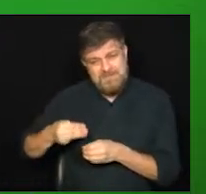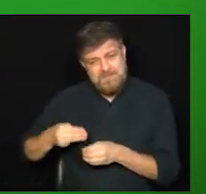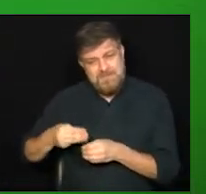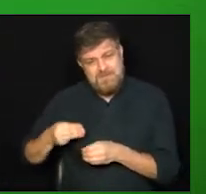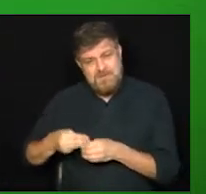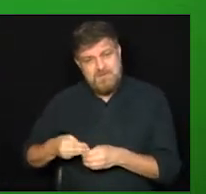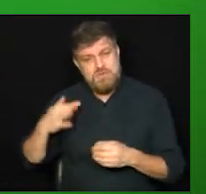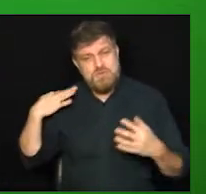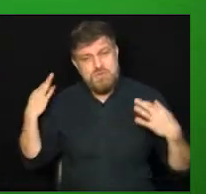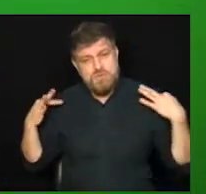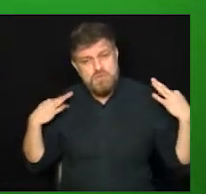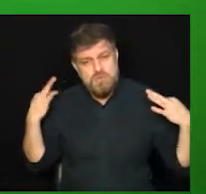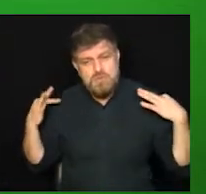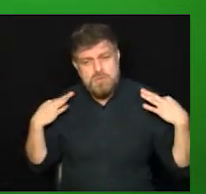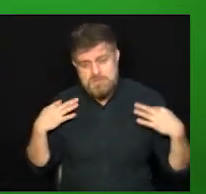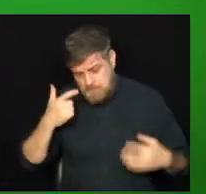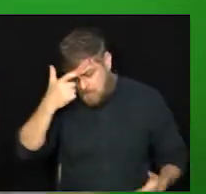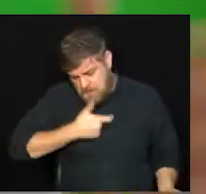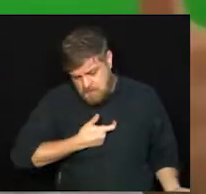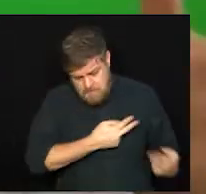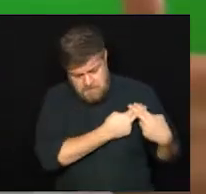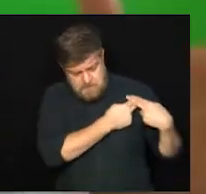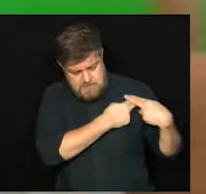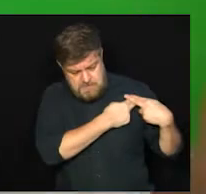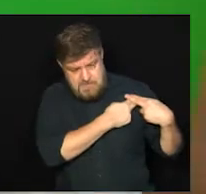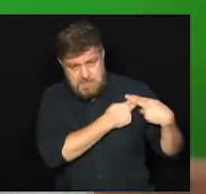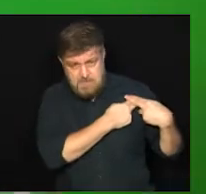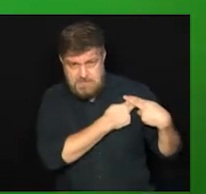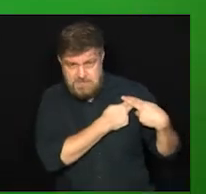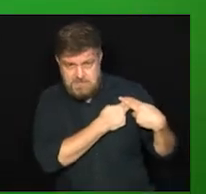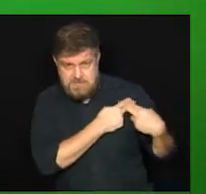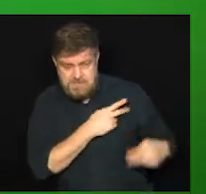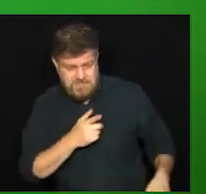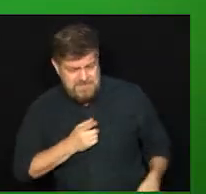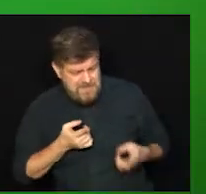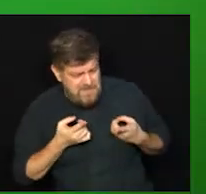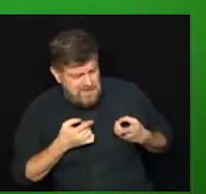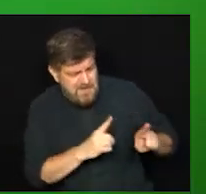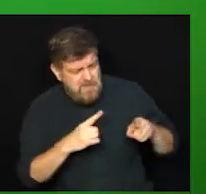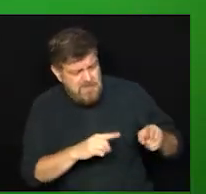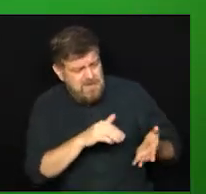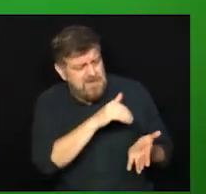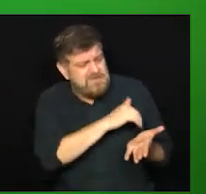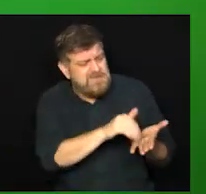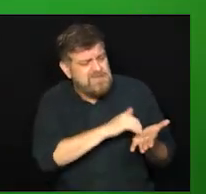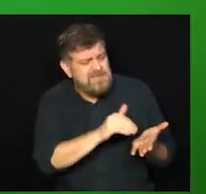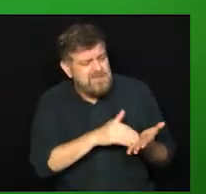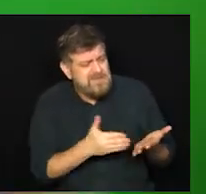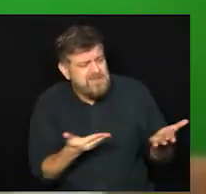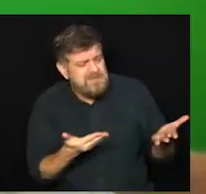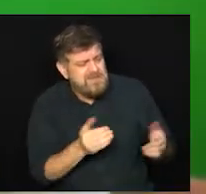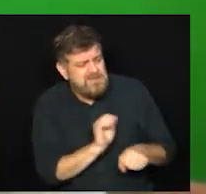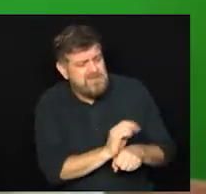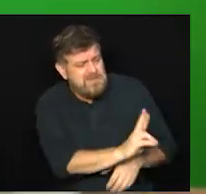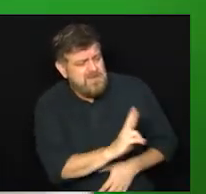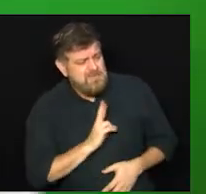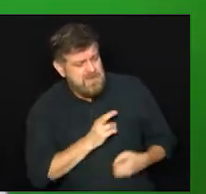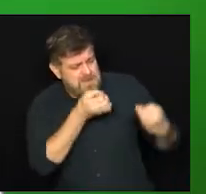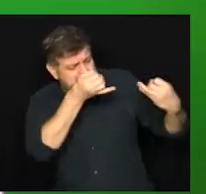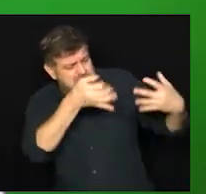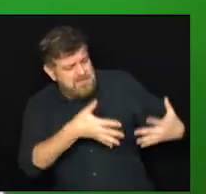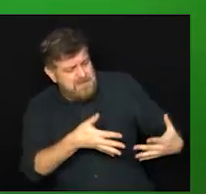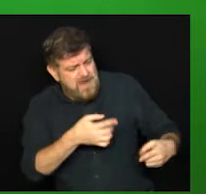de Turismo Contur, fizemos convocações aos secretários para explicar essa